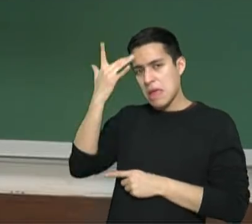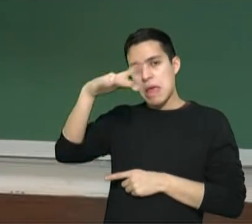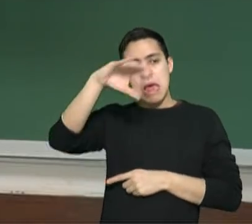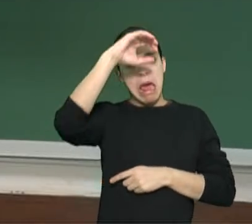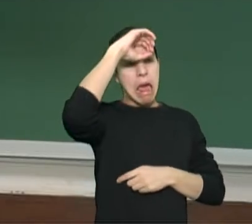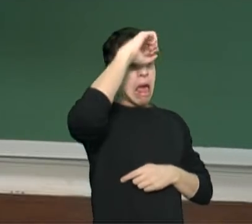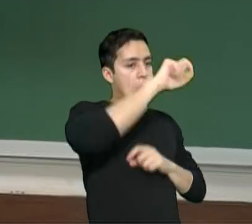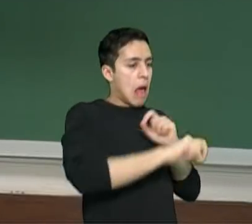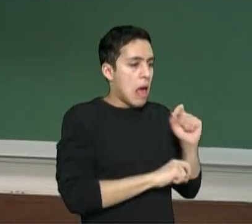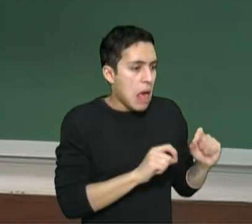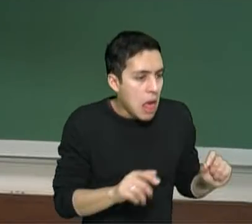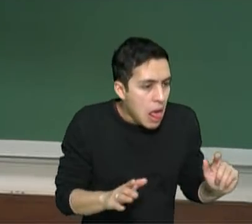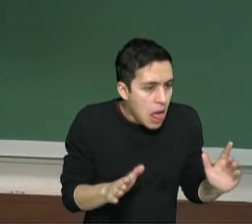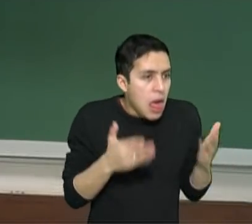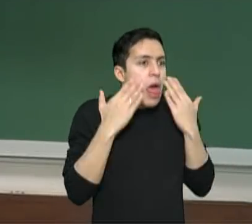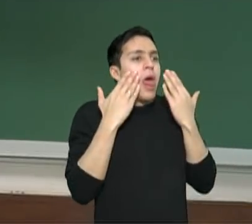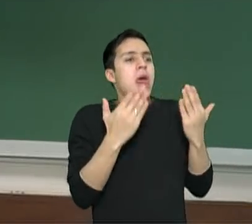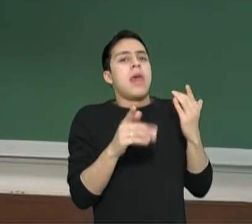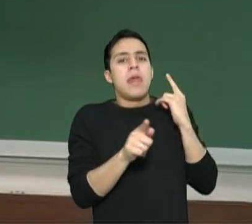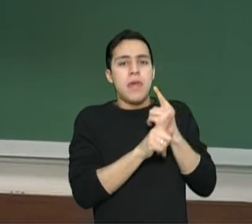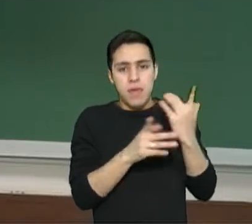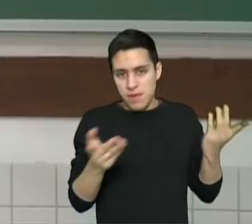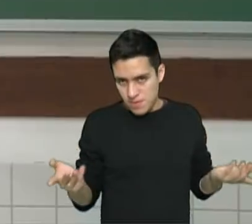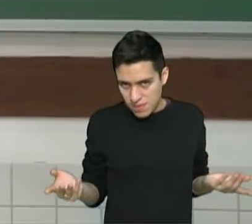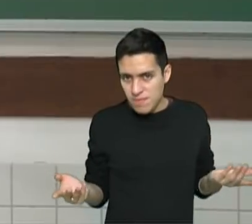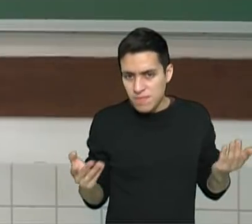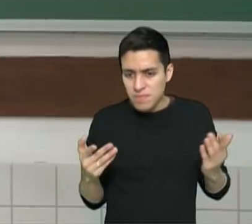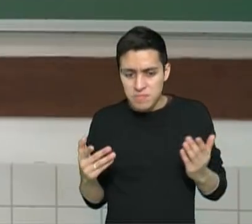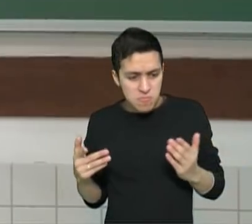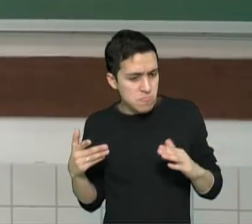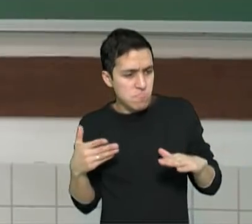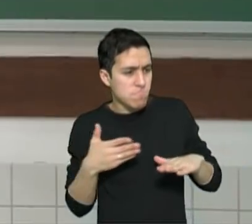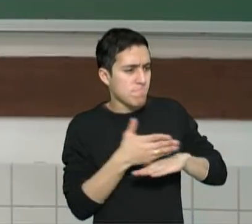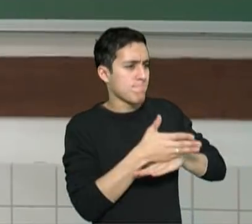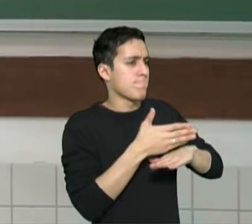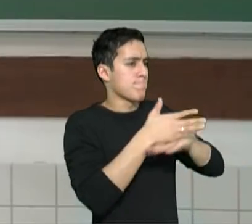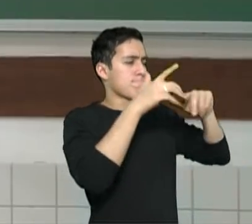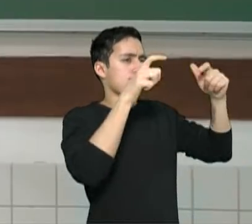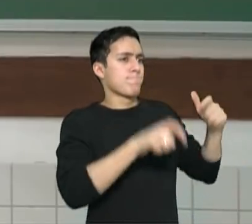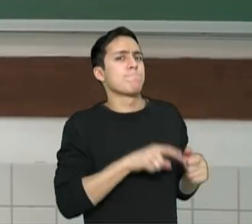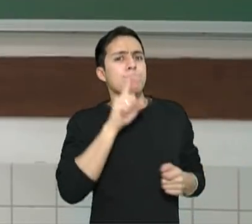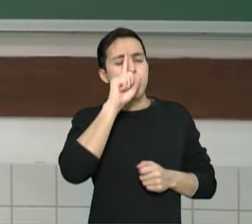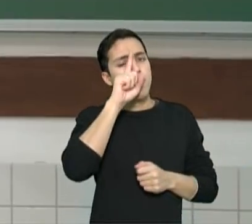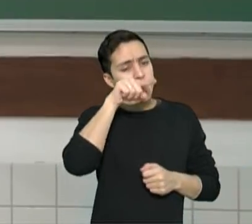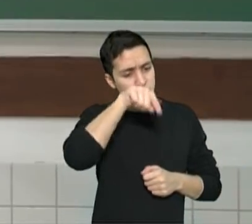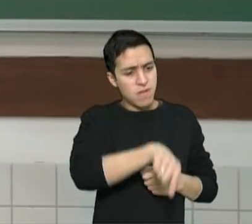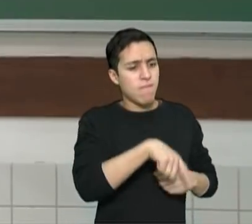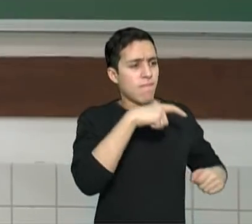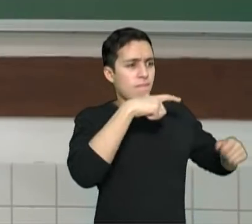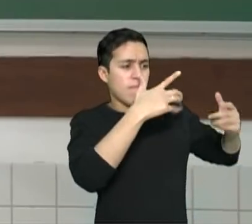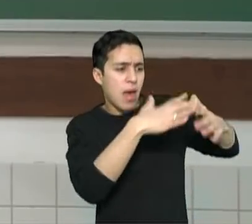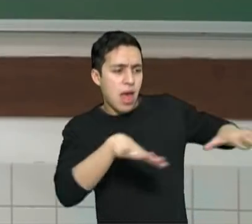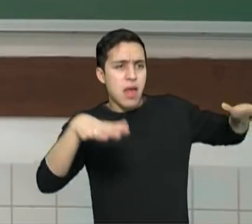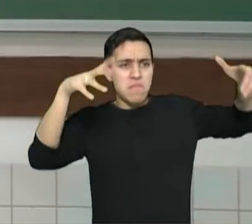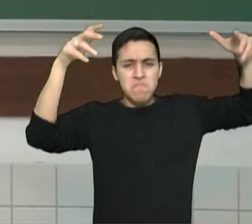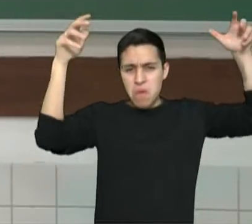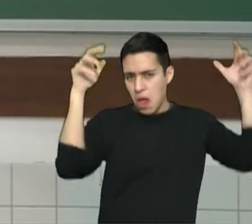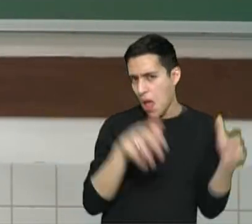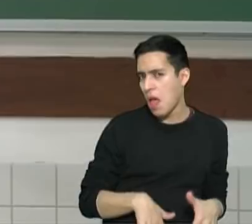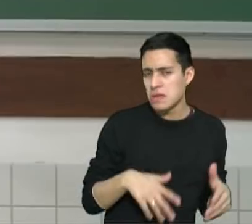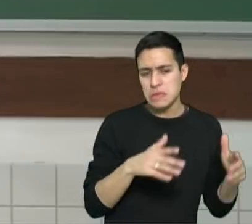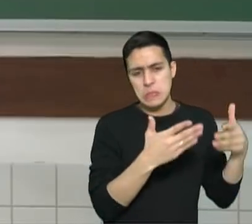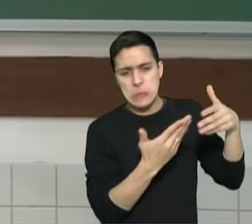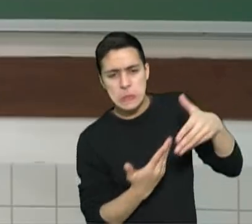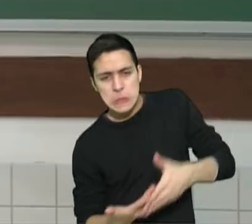ia encontrar quando saísse, né, de casa. Ele ia passar por aventuras que já começavam no mar, né? Então tempestades,